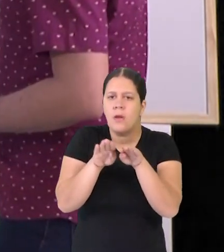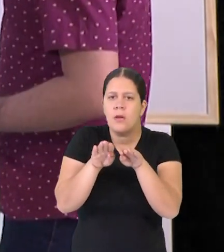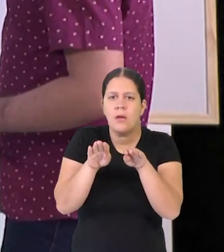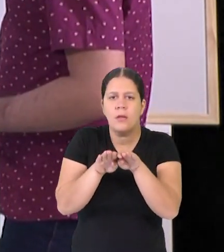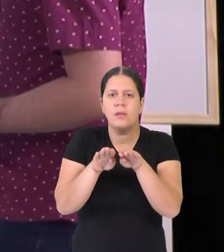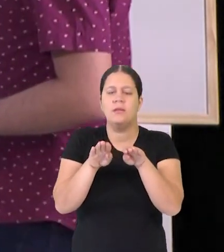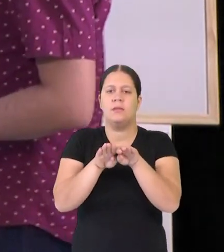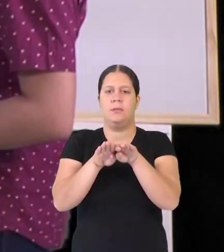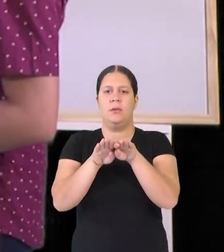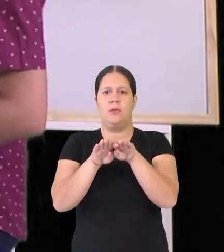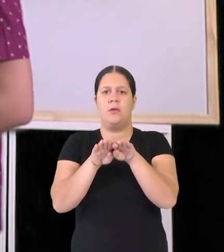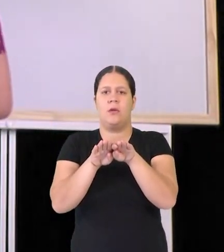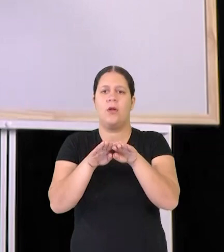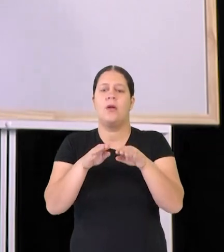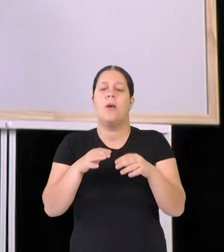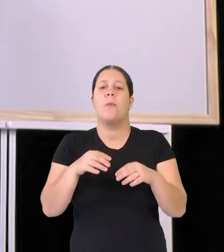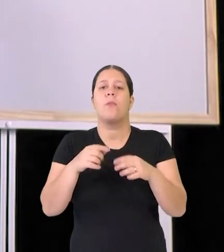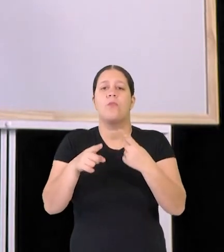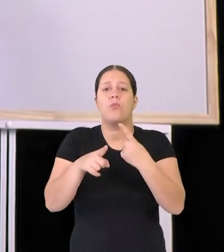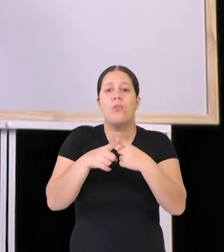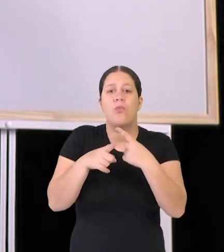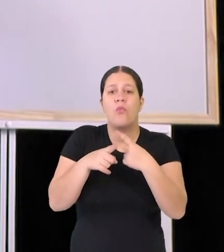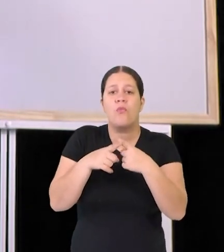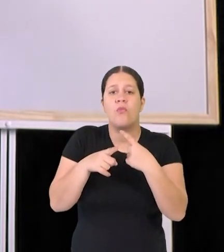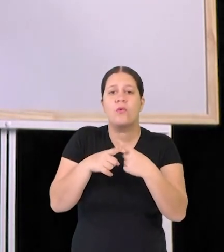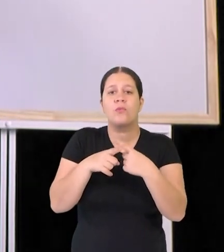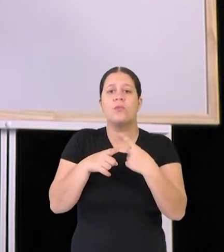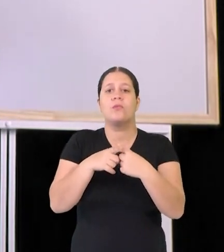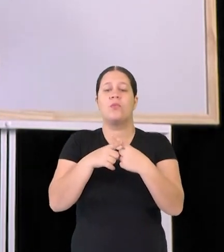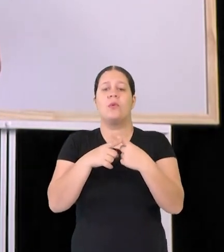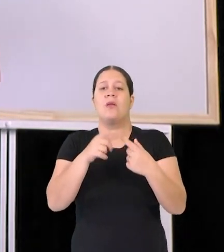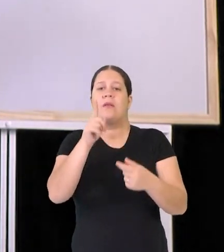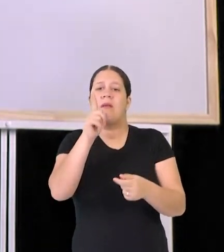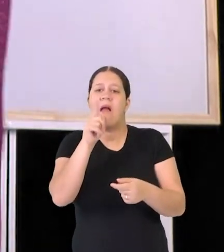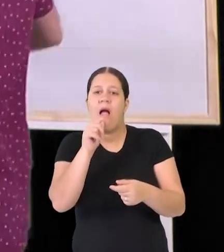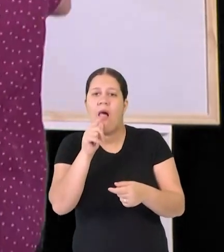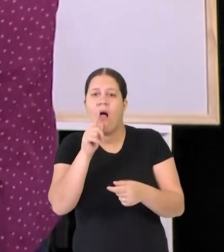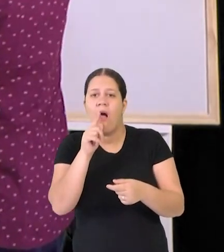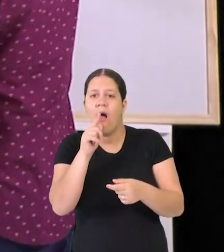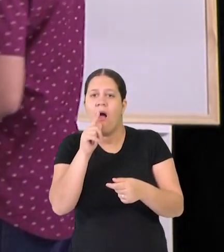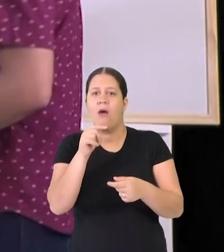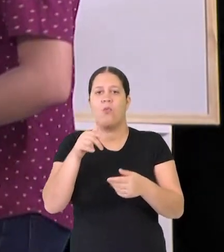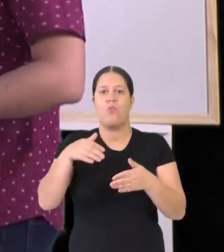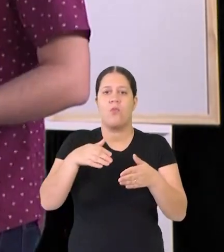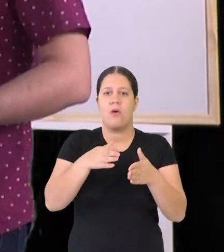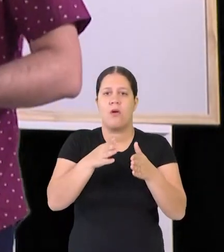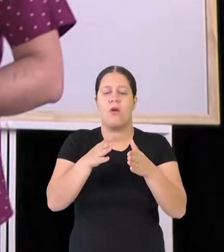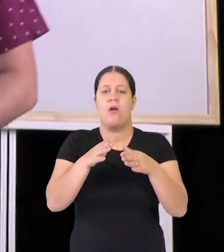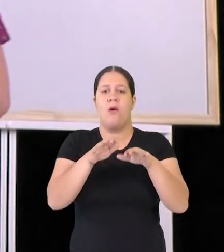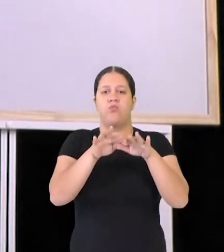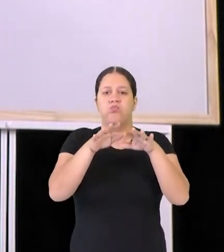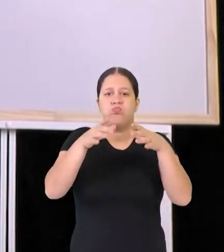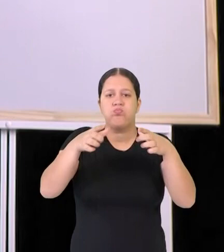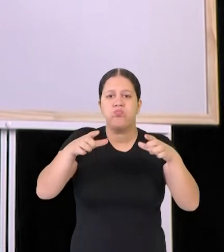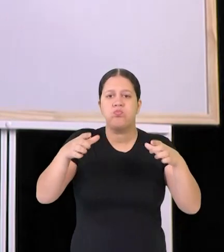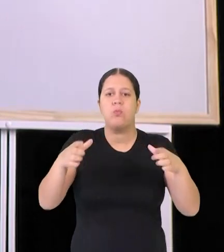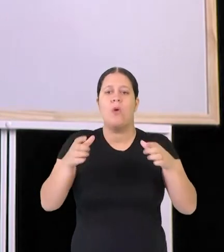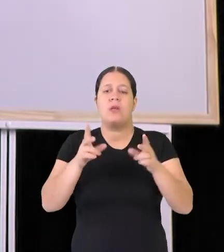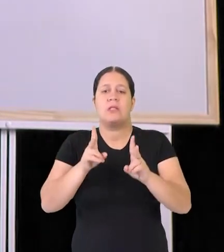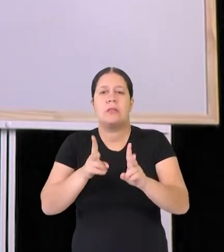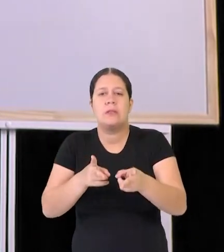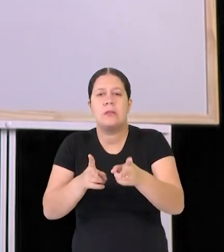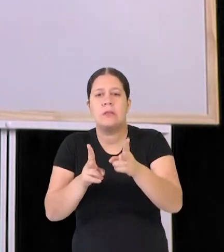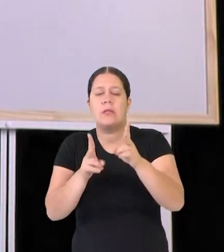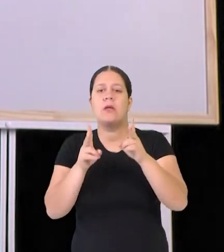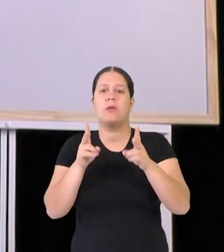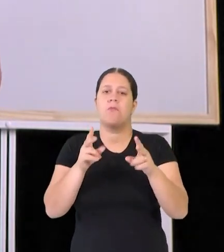A densidade também será a mesma pelo fato de que se trata tudo de água. A aceleração da gravidade, tu deve saber, ela é sempre